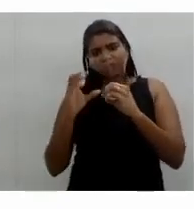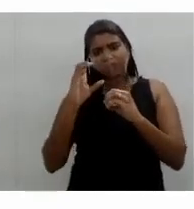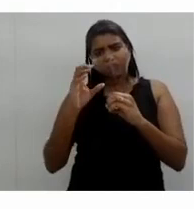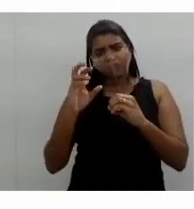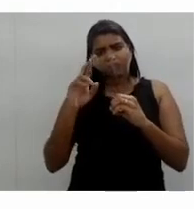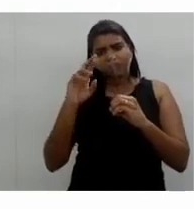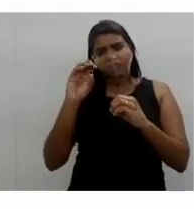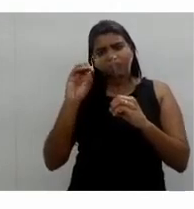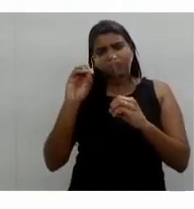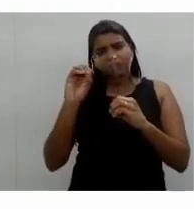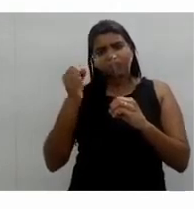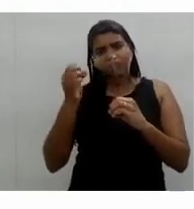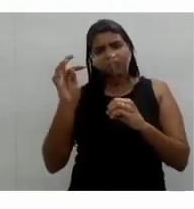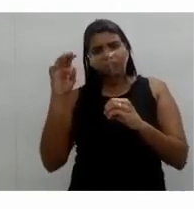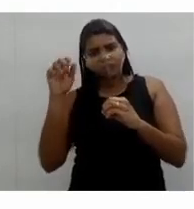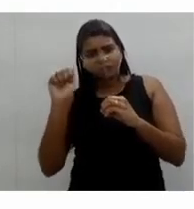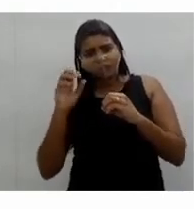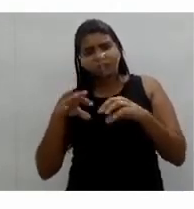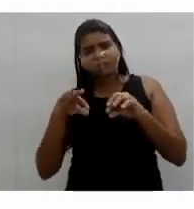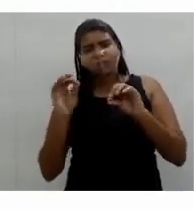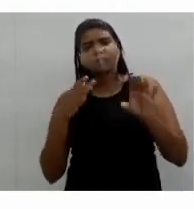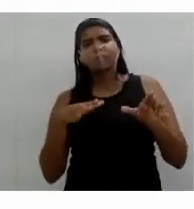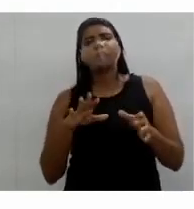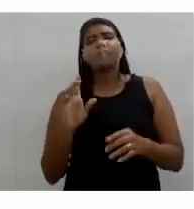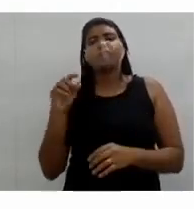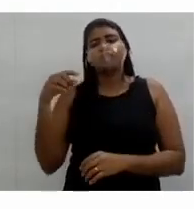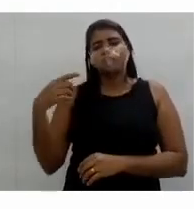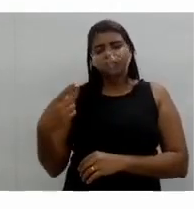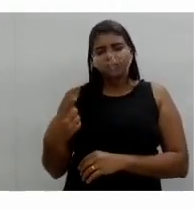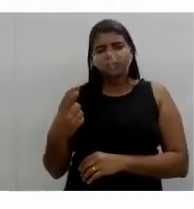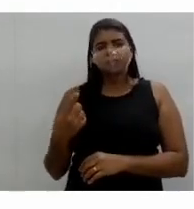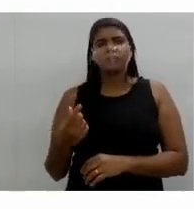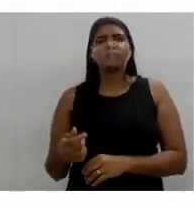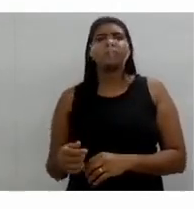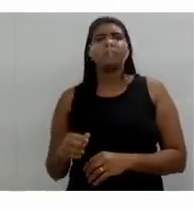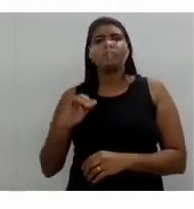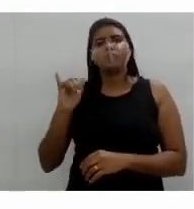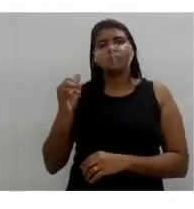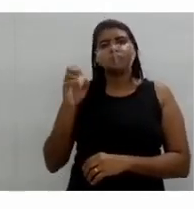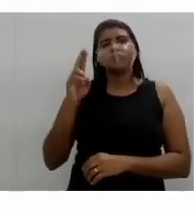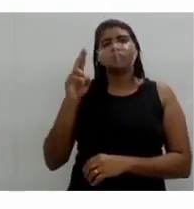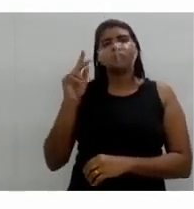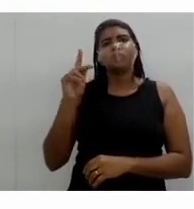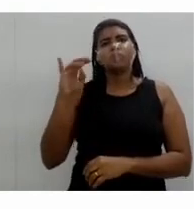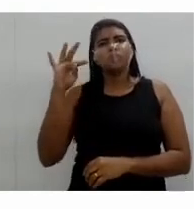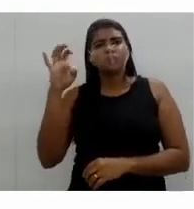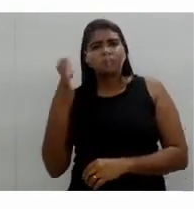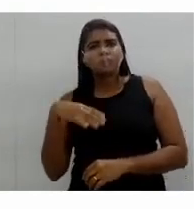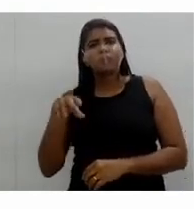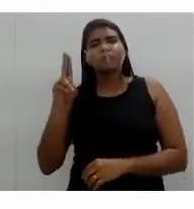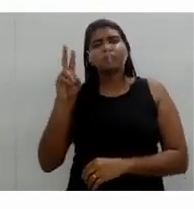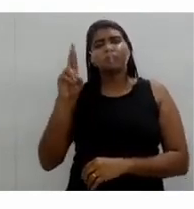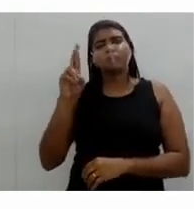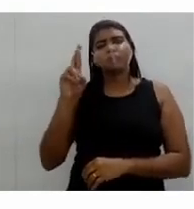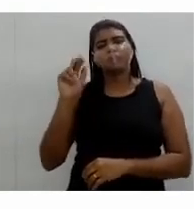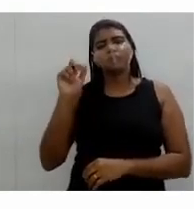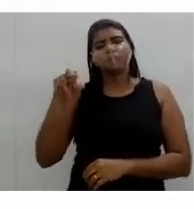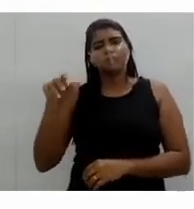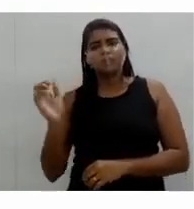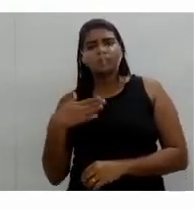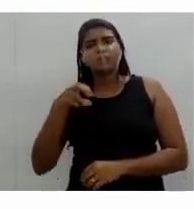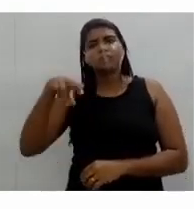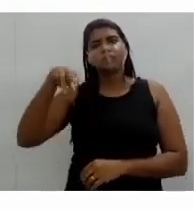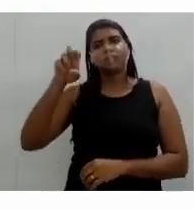uma superfície sólida, tá? Aí depois vem Júpiter, Saturno, Urano e Netuno, que